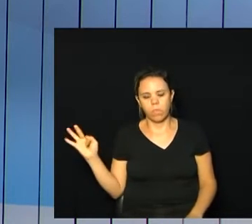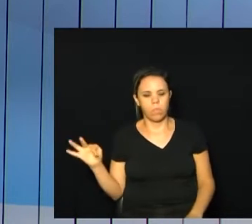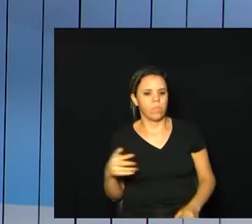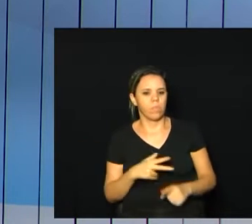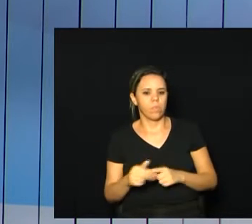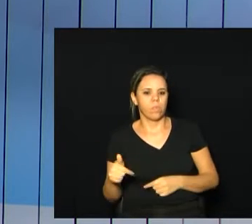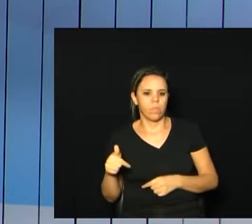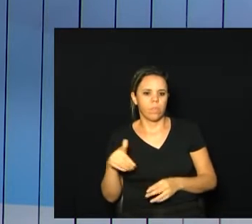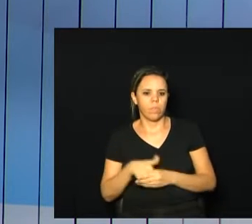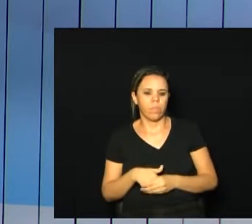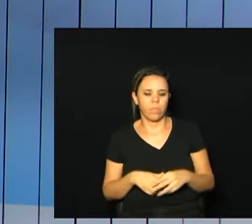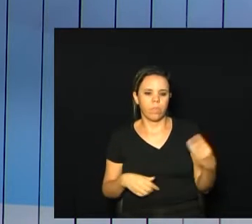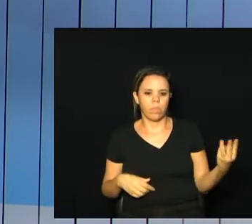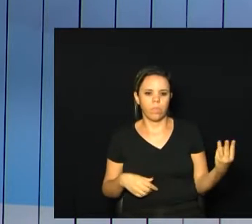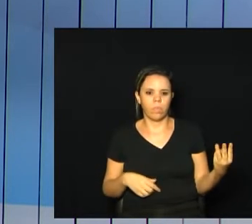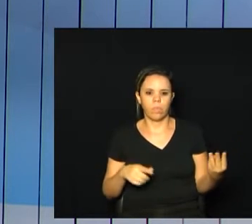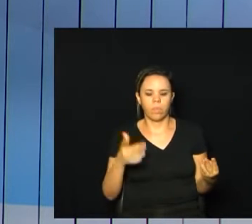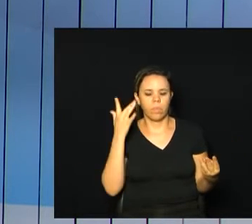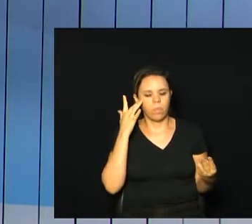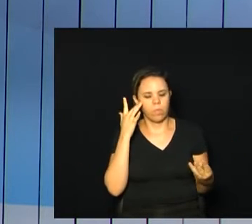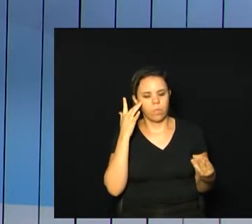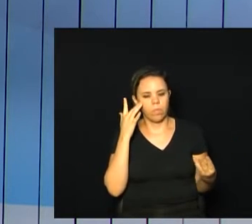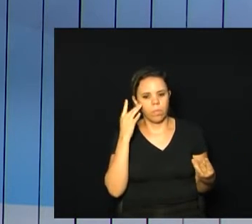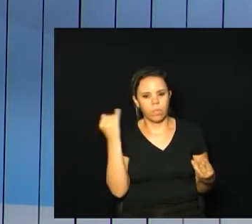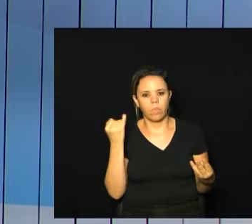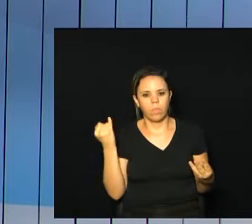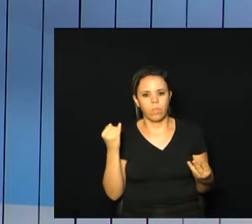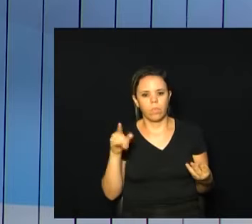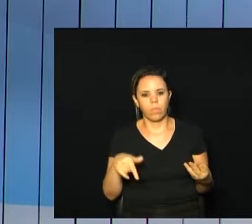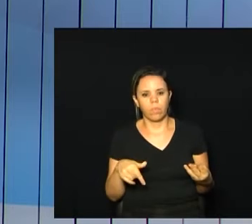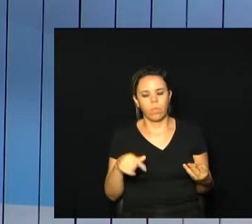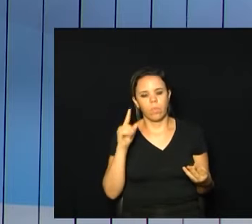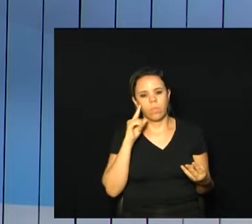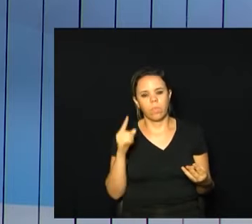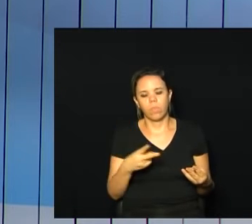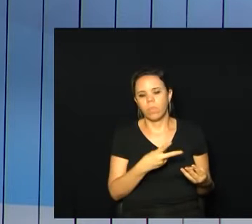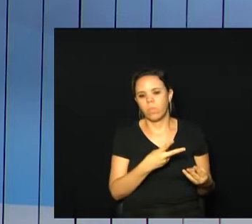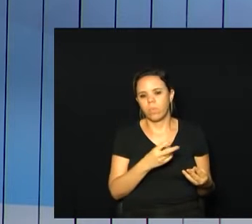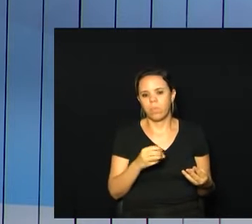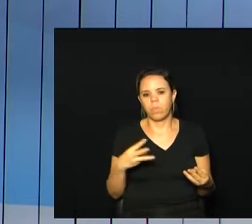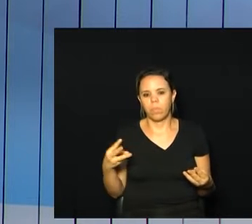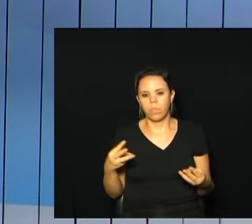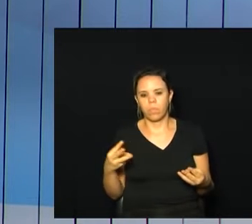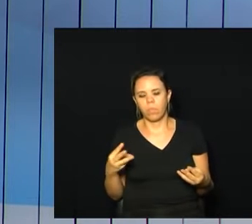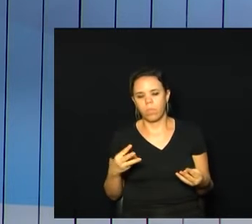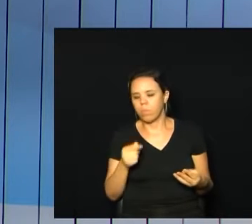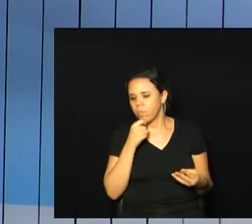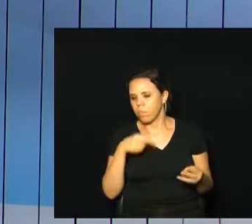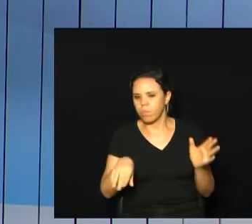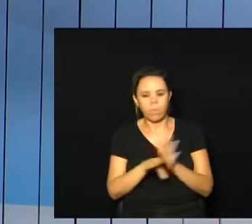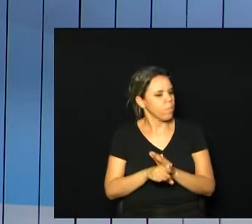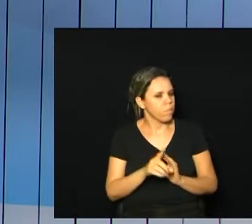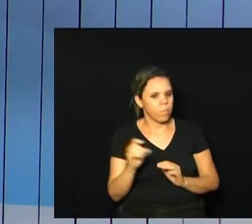por 7-3. Você acha plausível, você acha que essa data de 2033 ainda não vai chegar